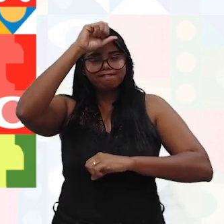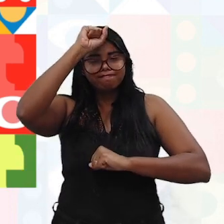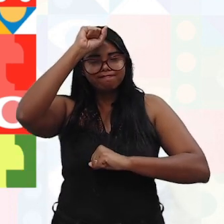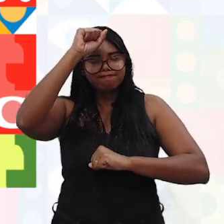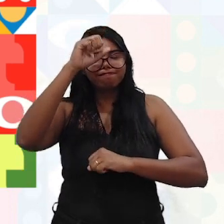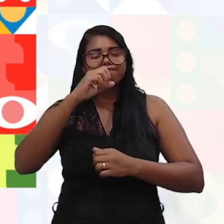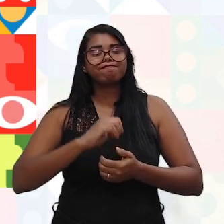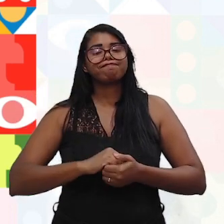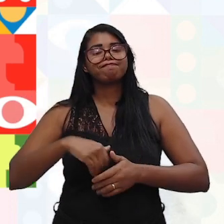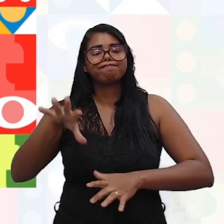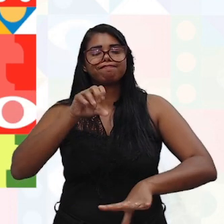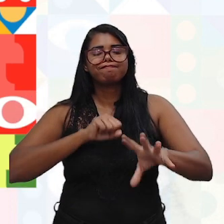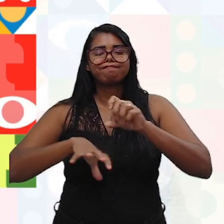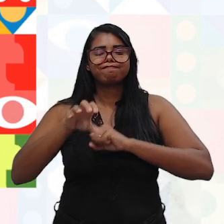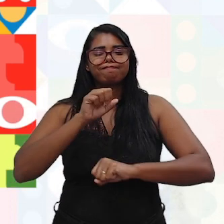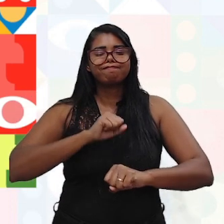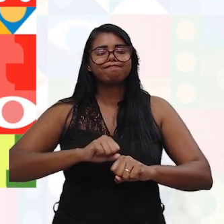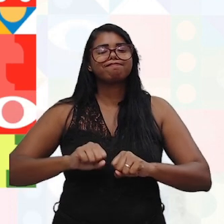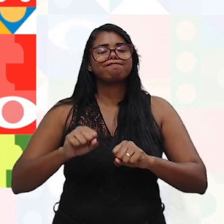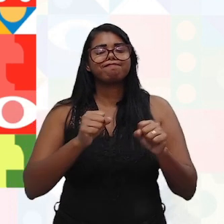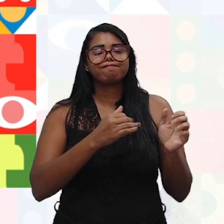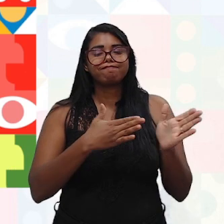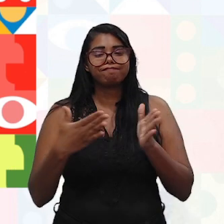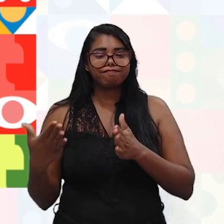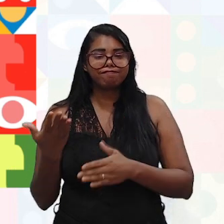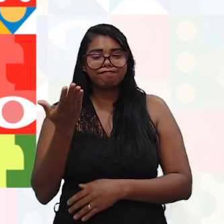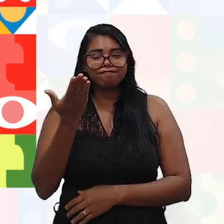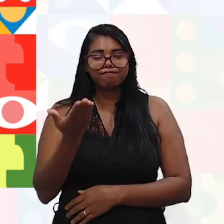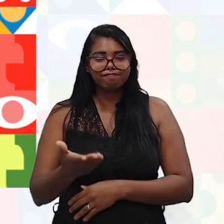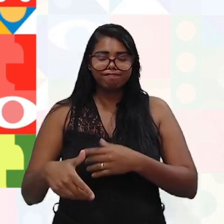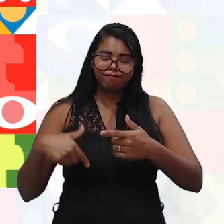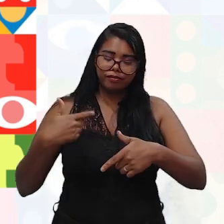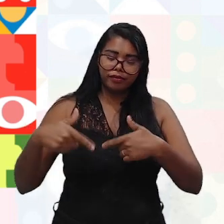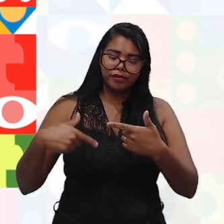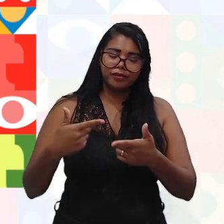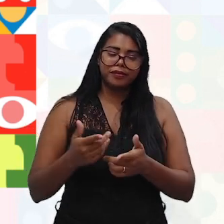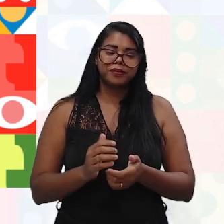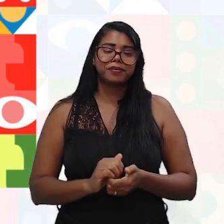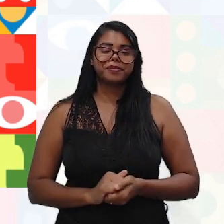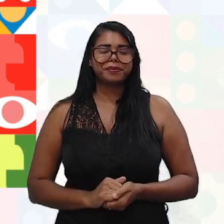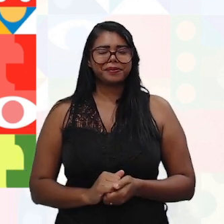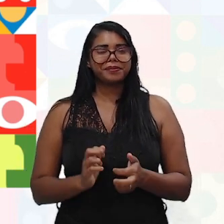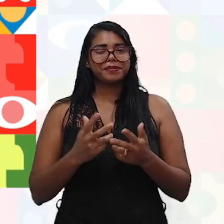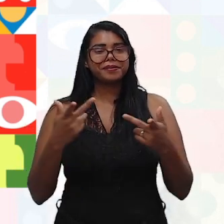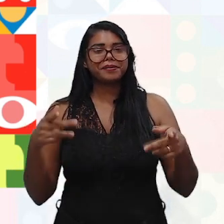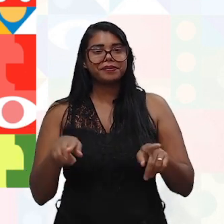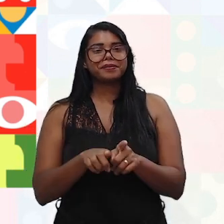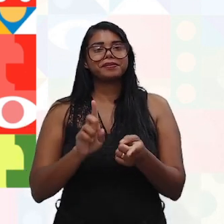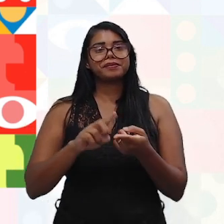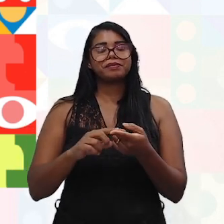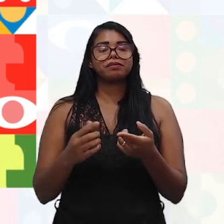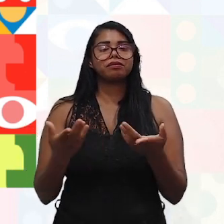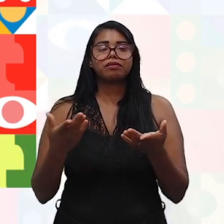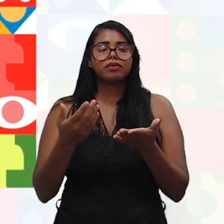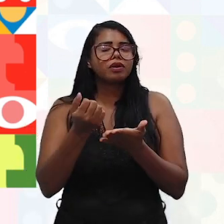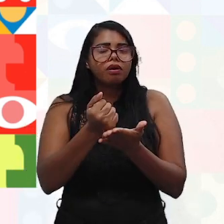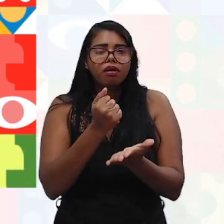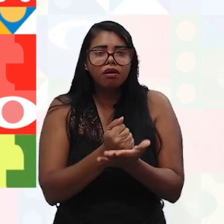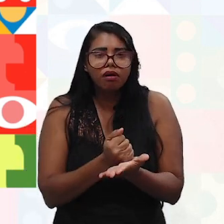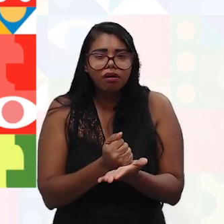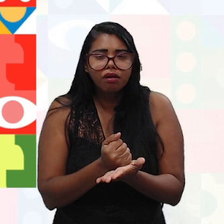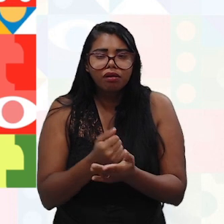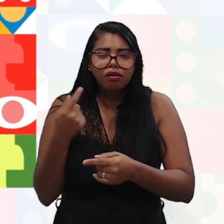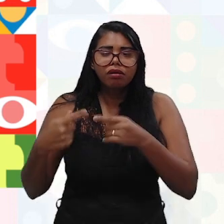acabar sendo inerente ao seu condicionamento de trabalho. Outra coisa também, quais são os documentos? Tem